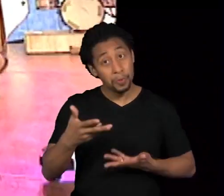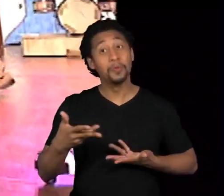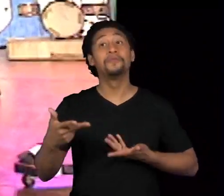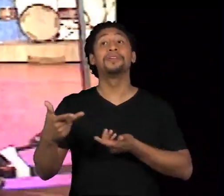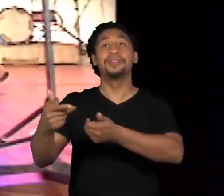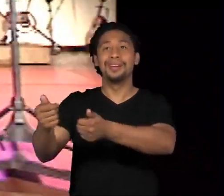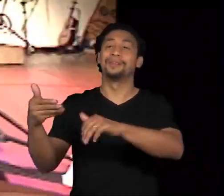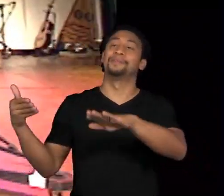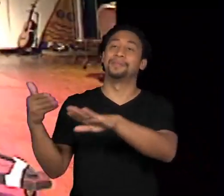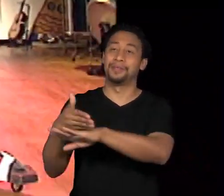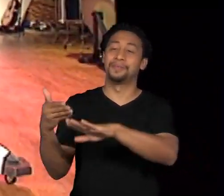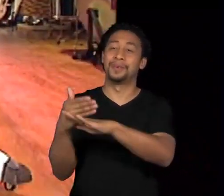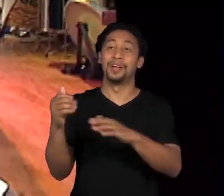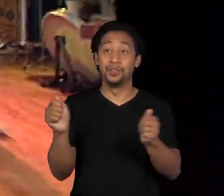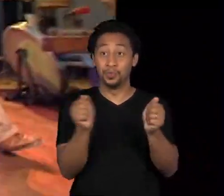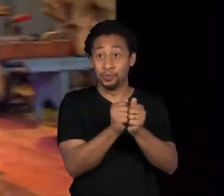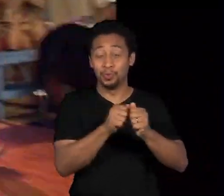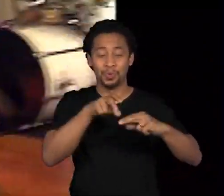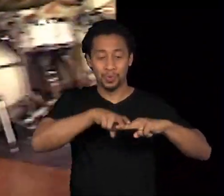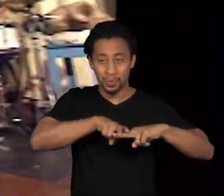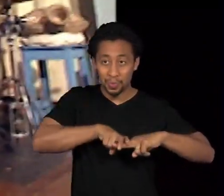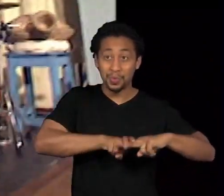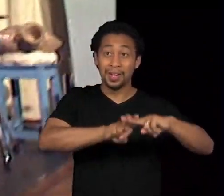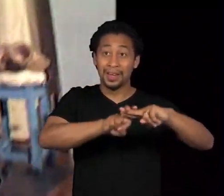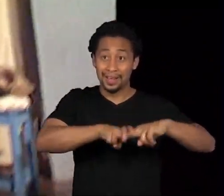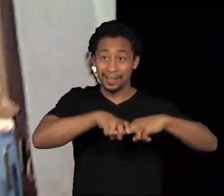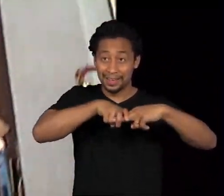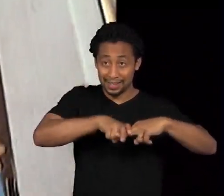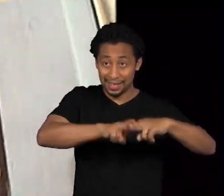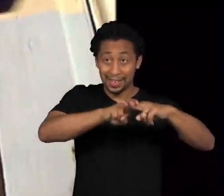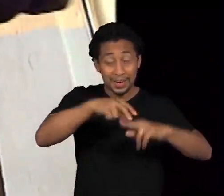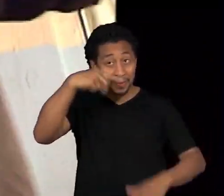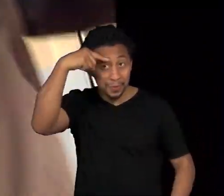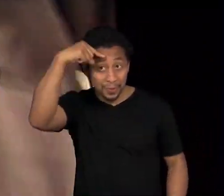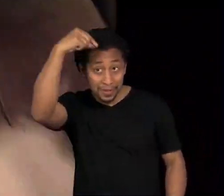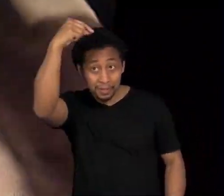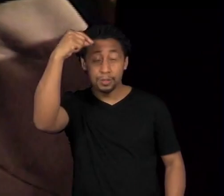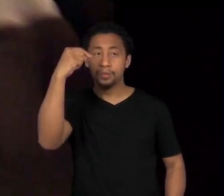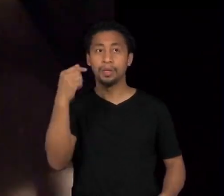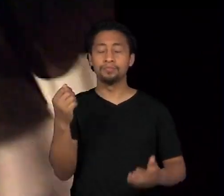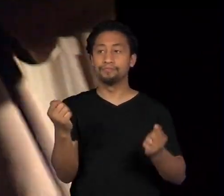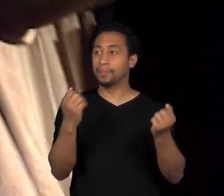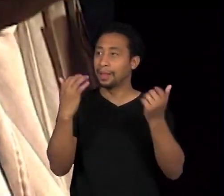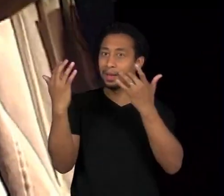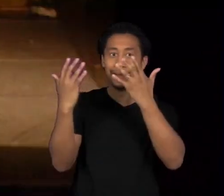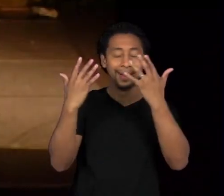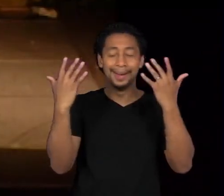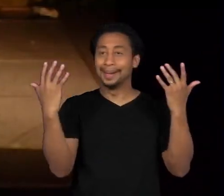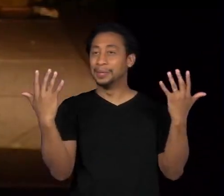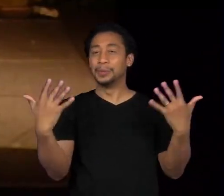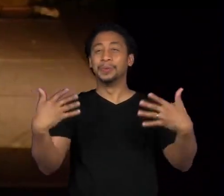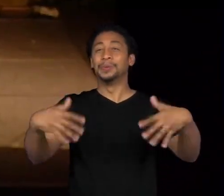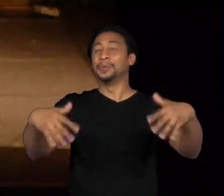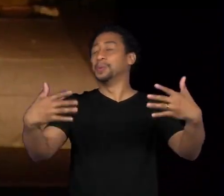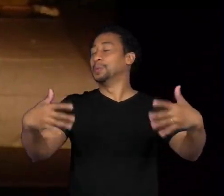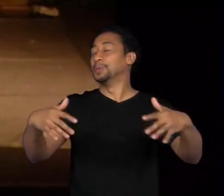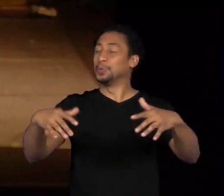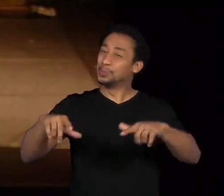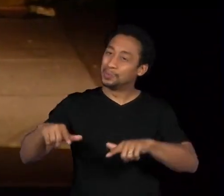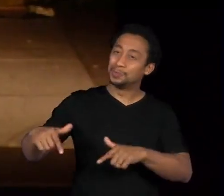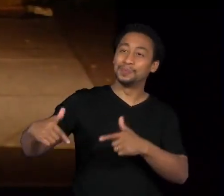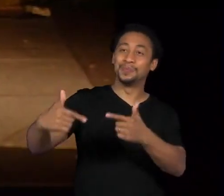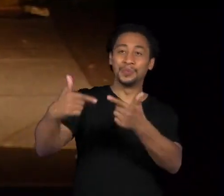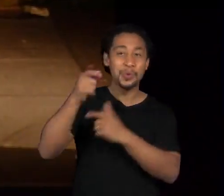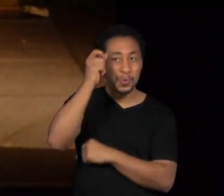teve Ariano Suaçuna o seu despertar para a grandiosidade das mais legítimas manifestações